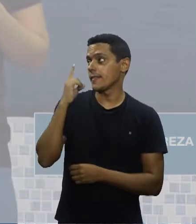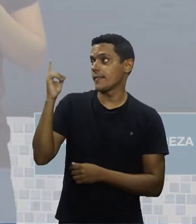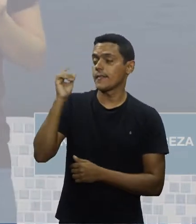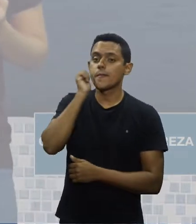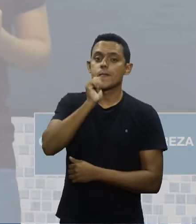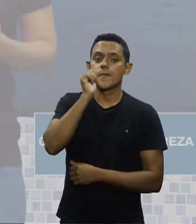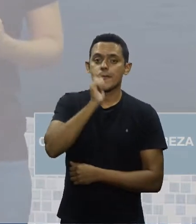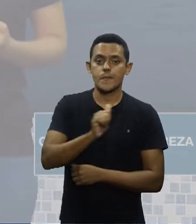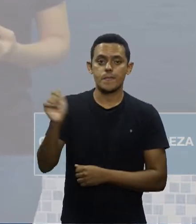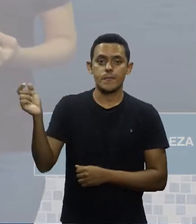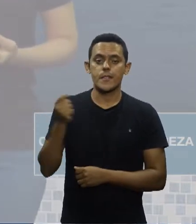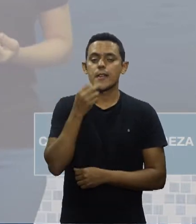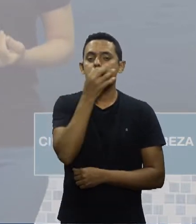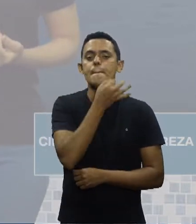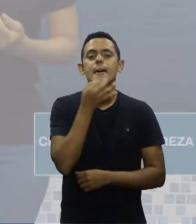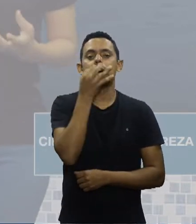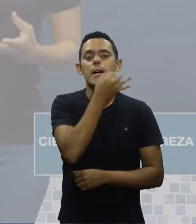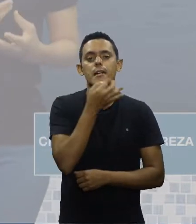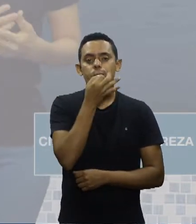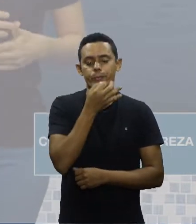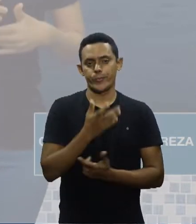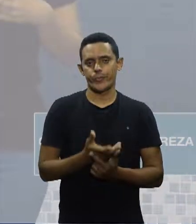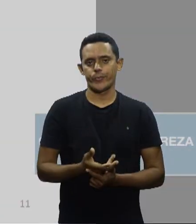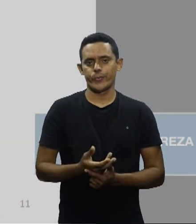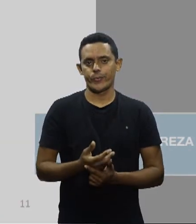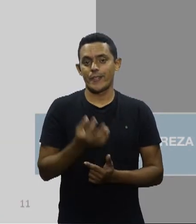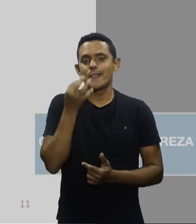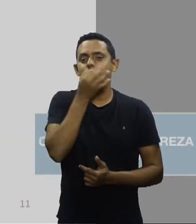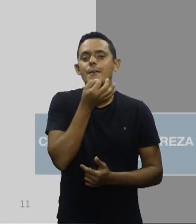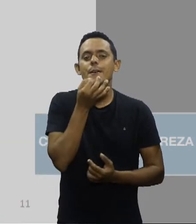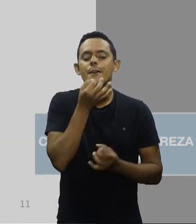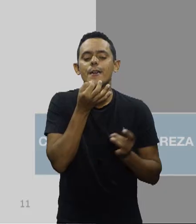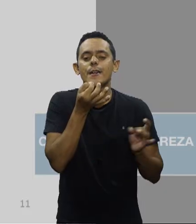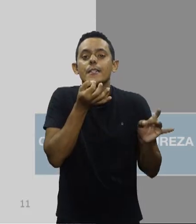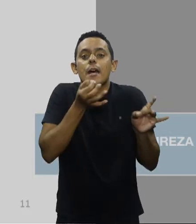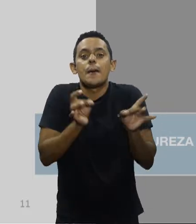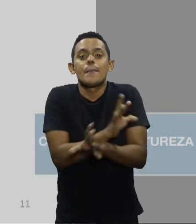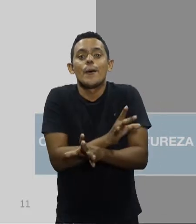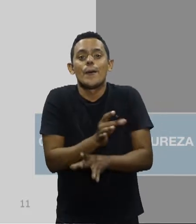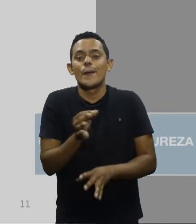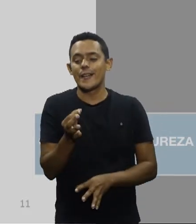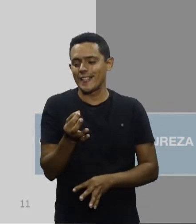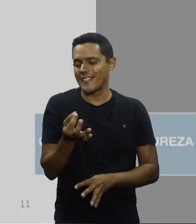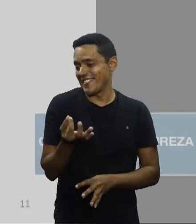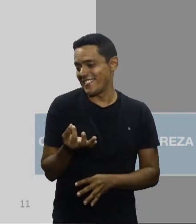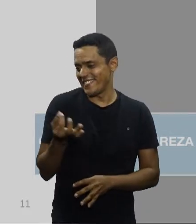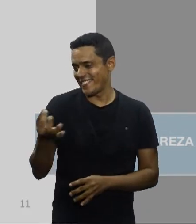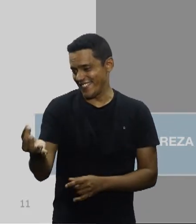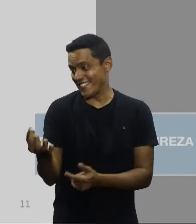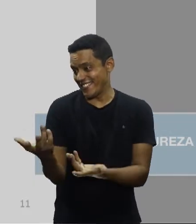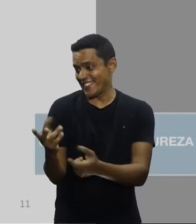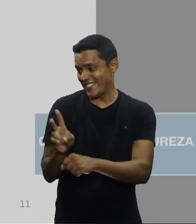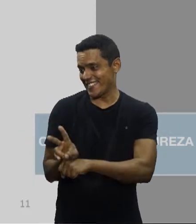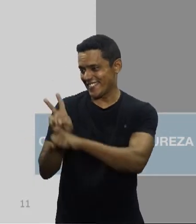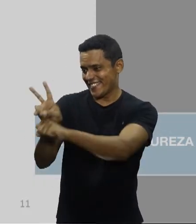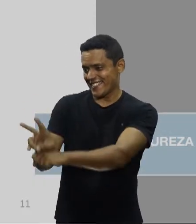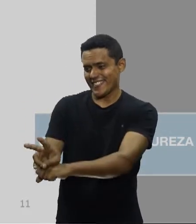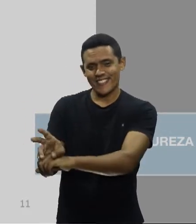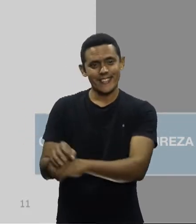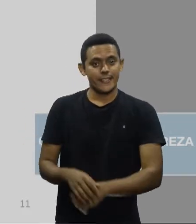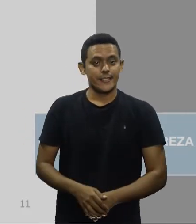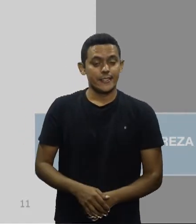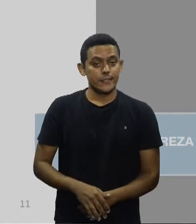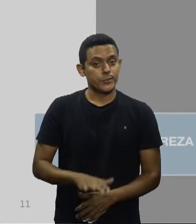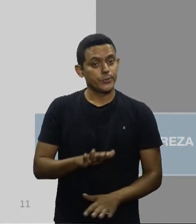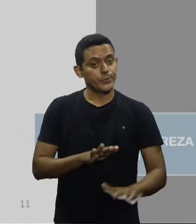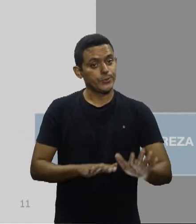uma boca passando batom. Aí, vocês voltam lá para a escola e lembram como era. Chegava